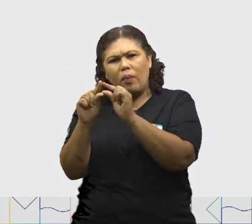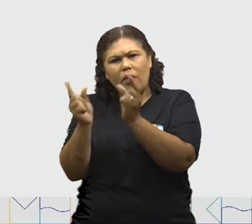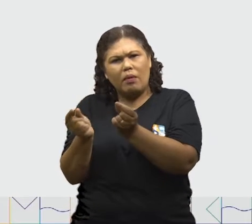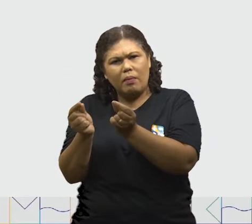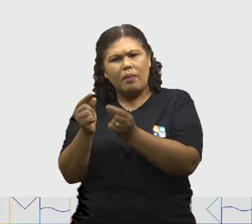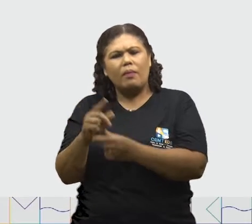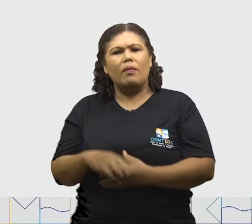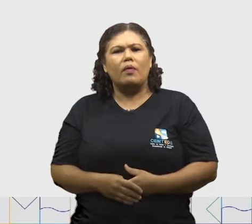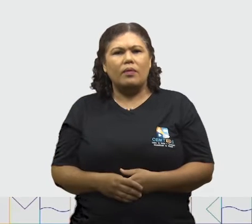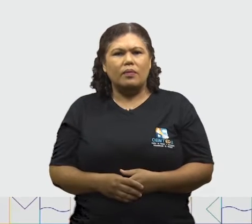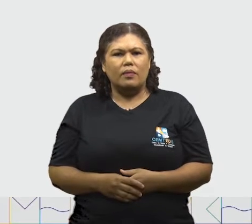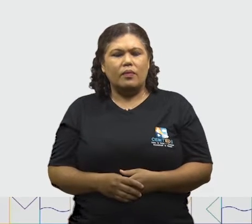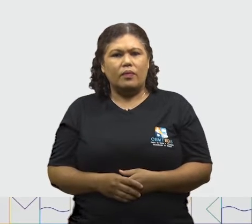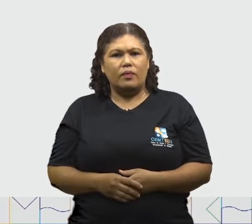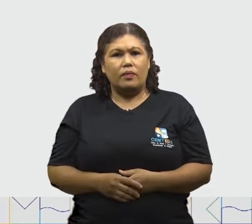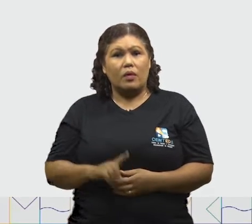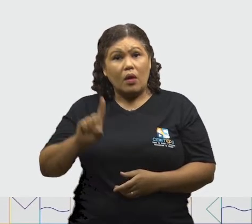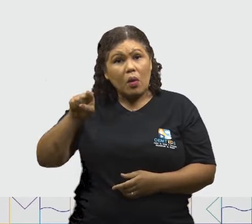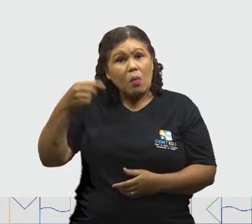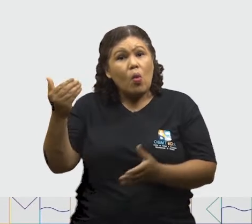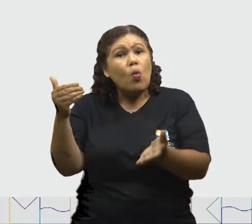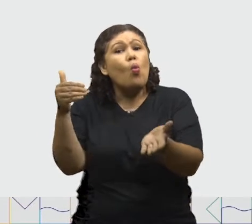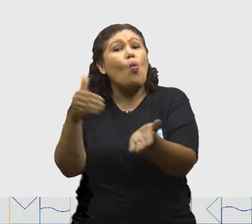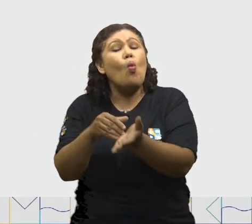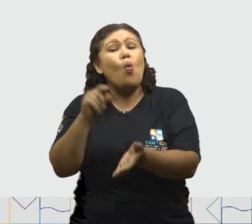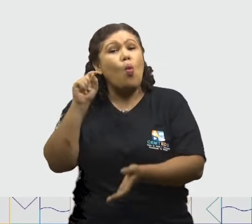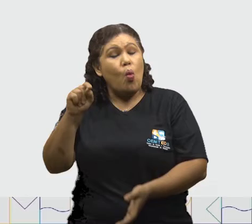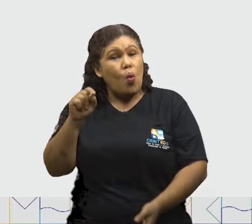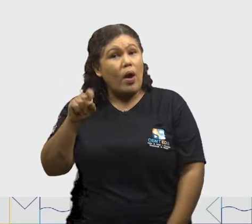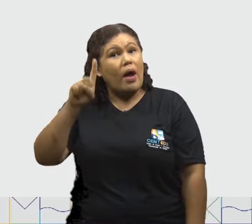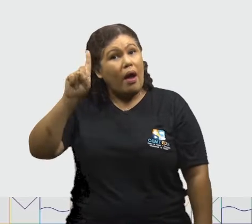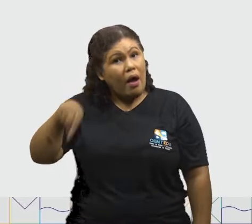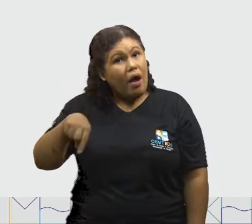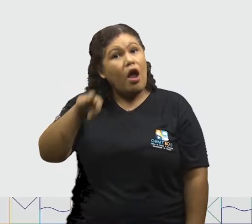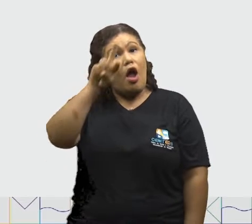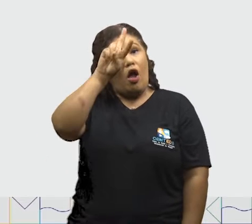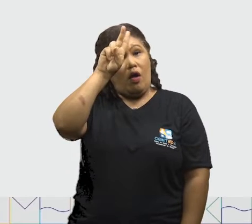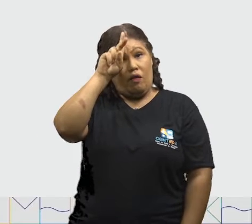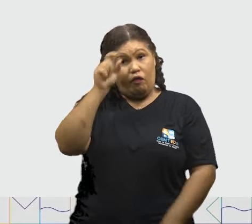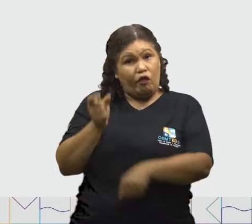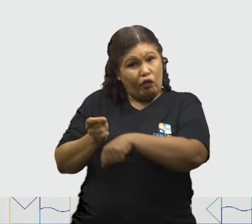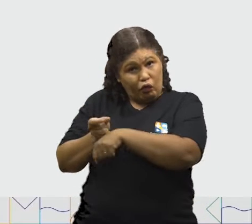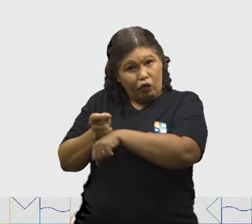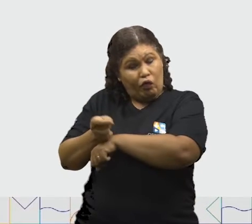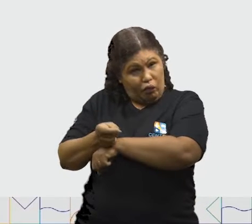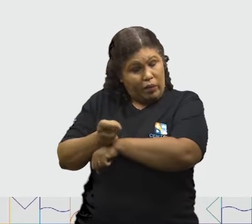depois vai para a pupa e, por último, é o estágio